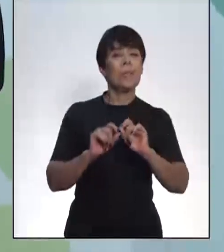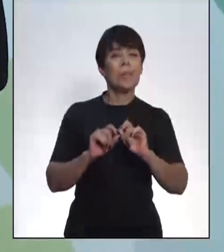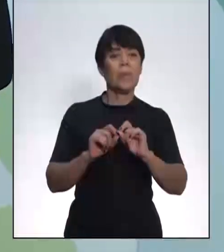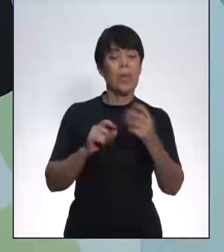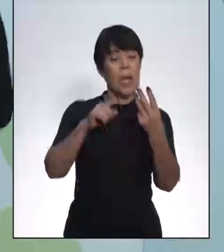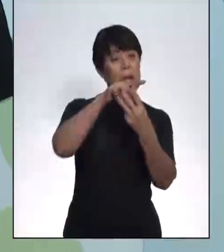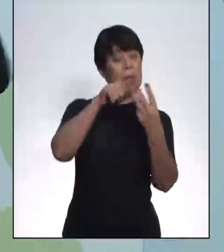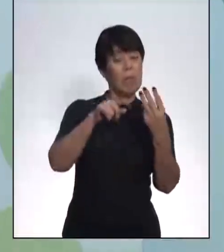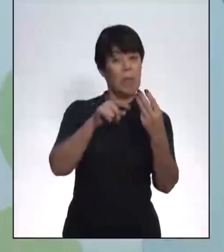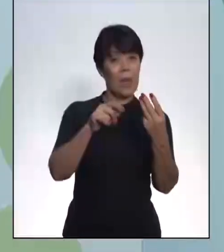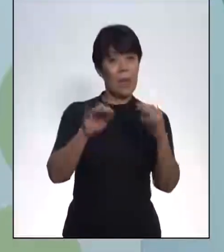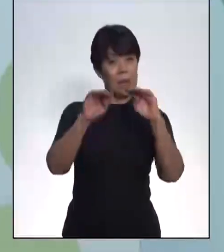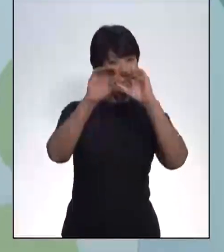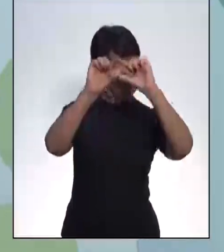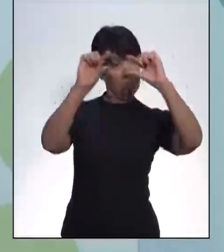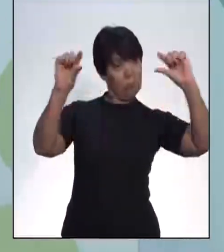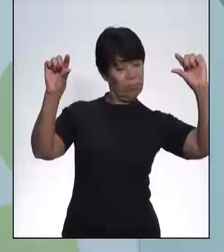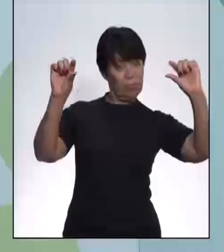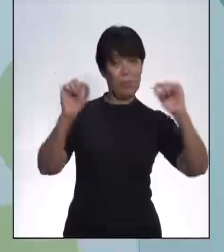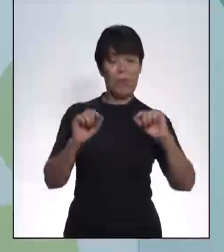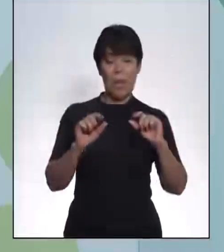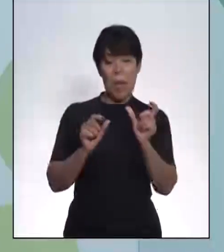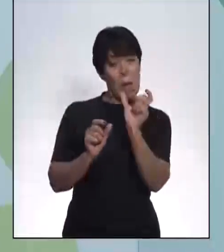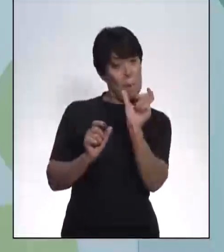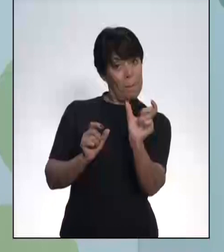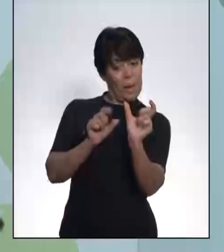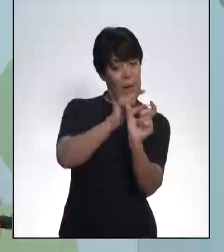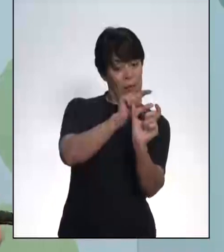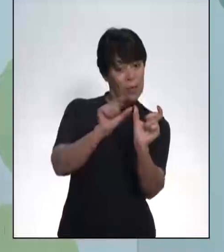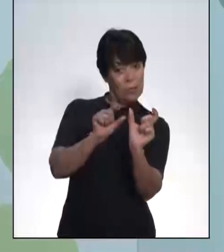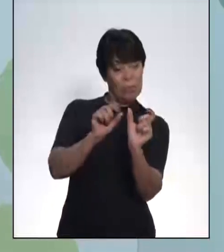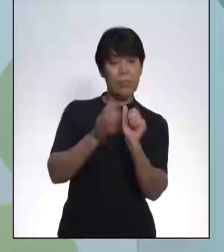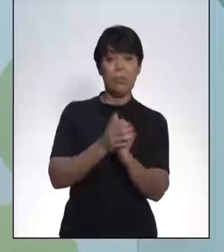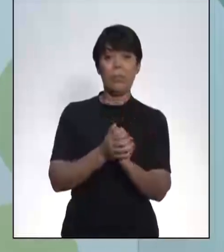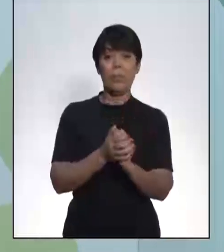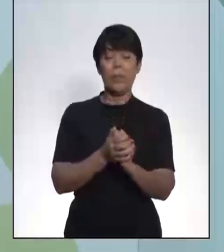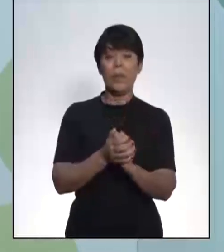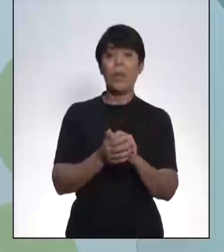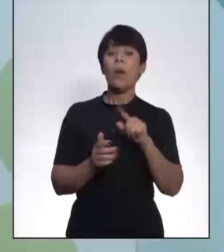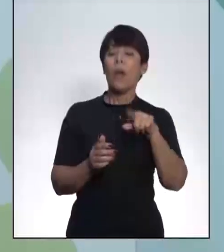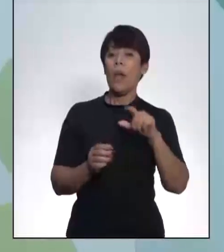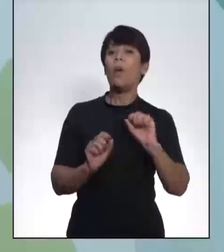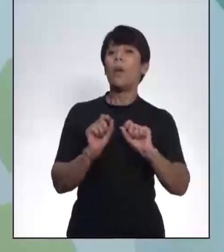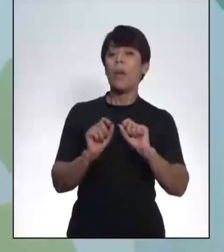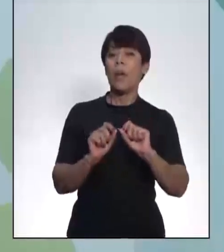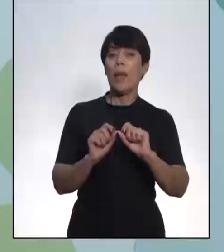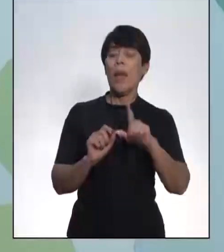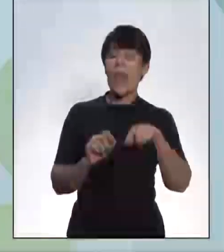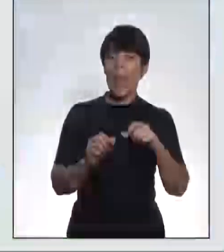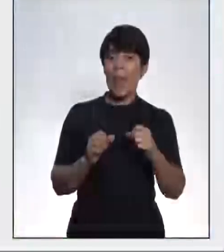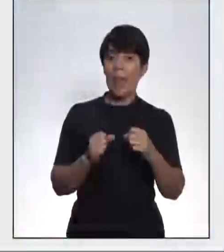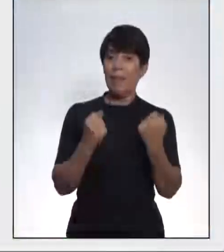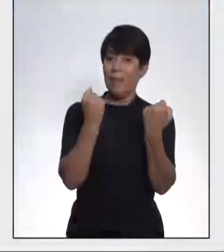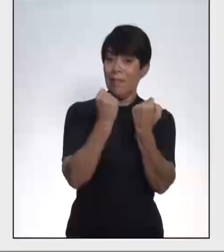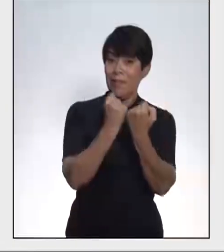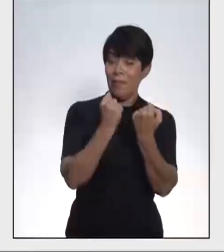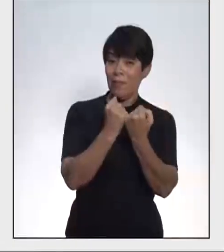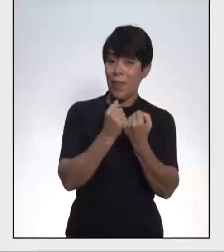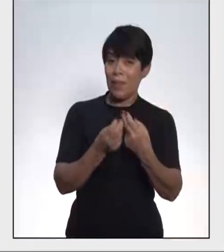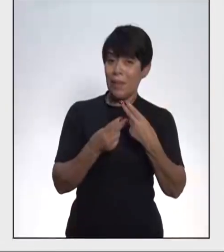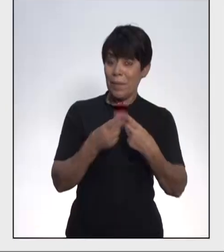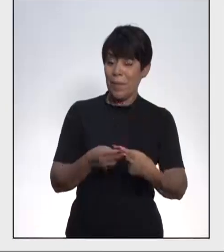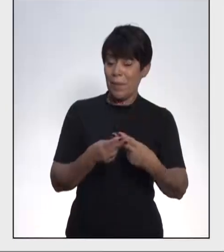três no mesmo nível, na mesma palavra, na palavra coexistir, portanto, é a letra C. É a apologia, é a defesa da